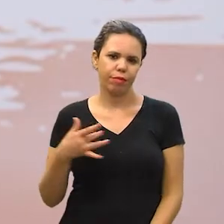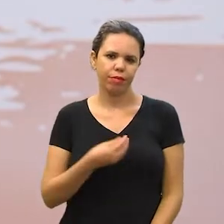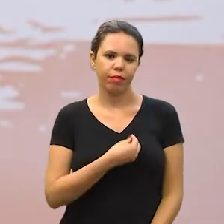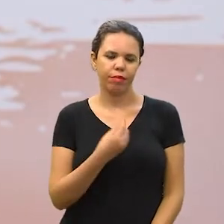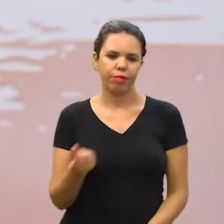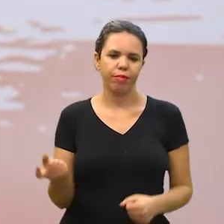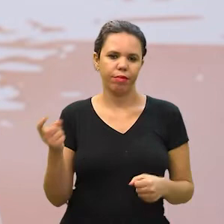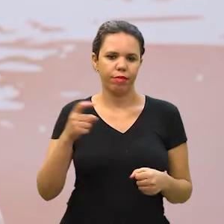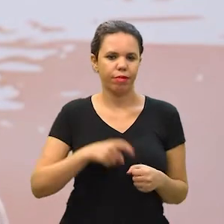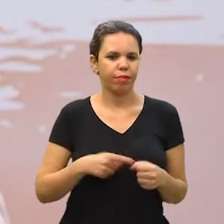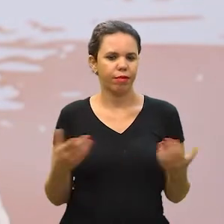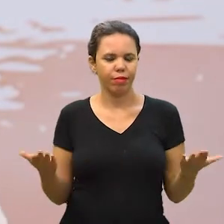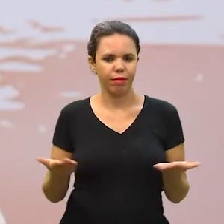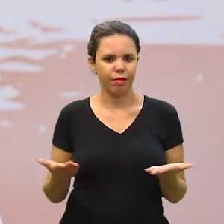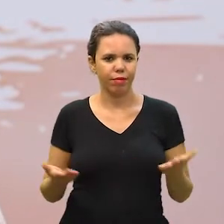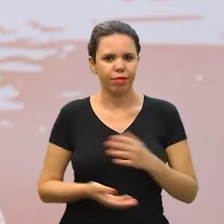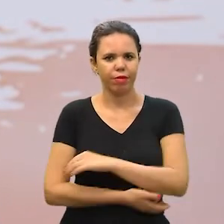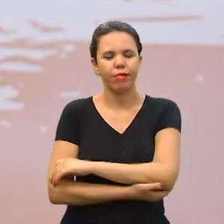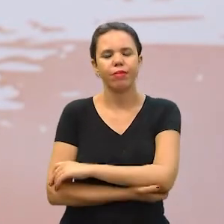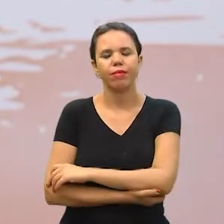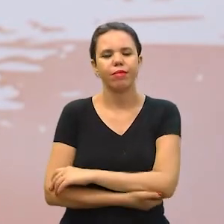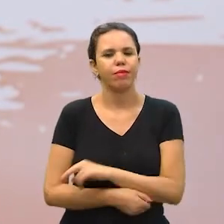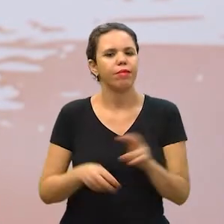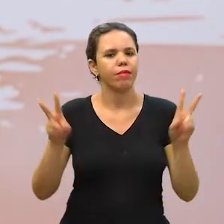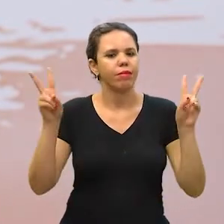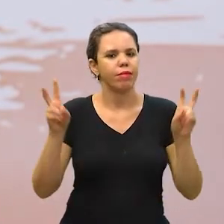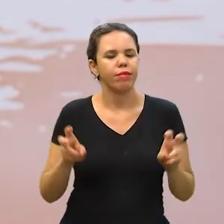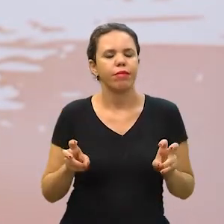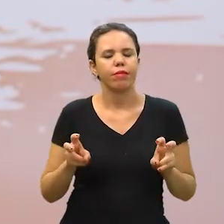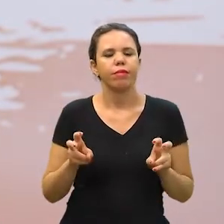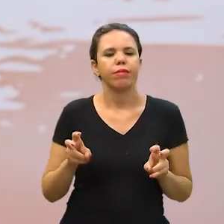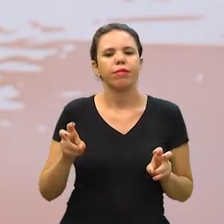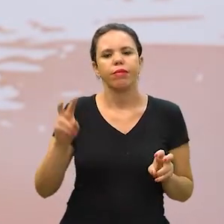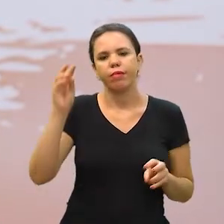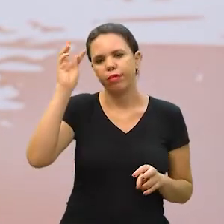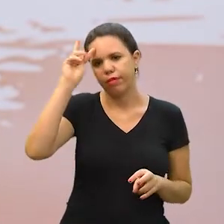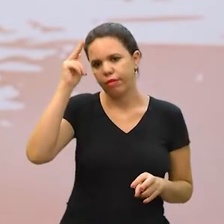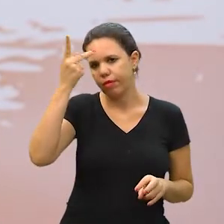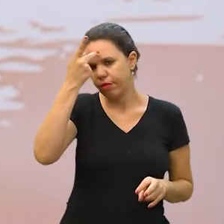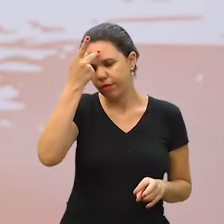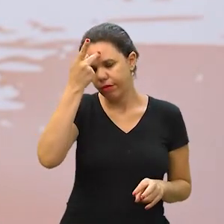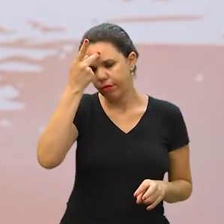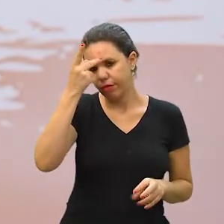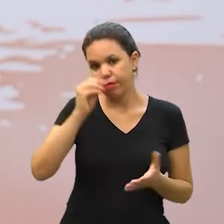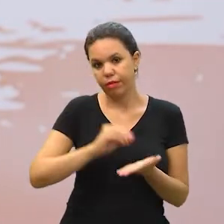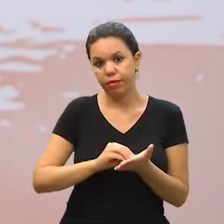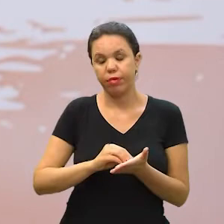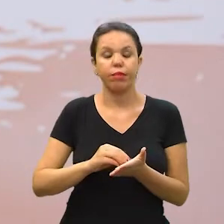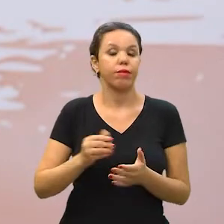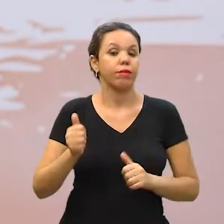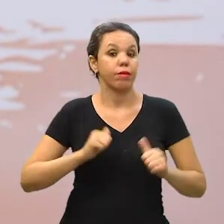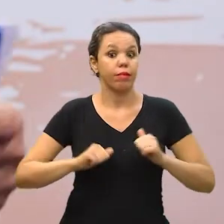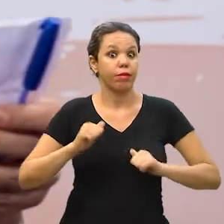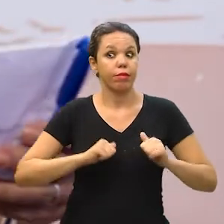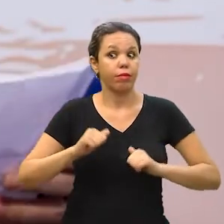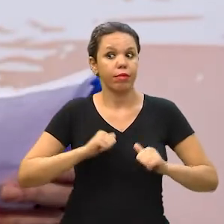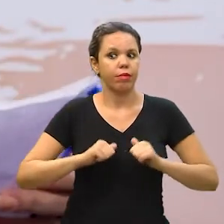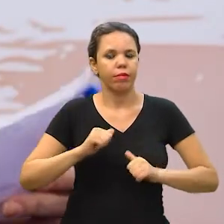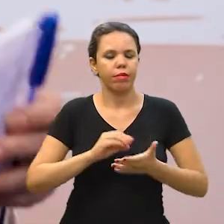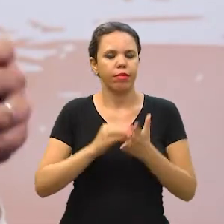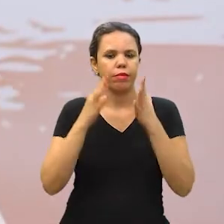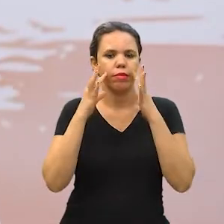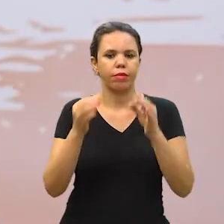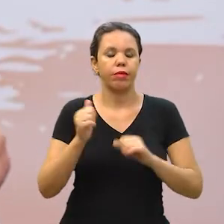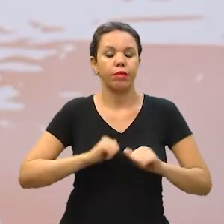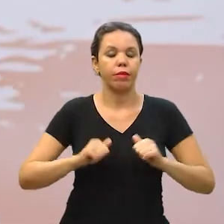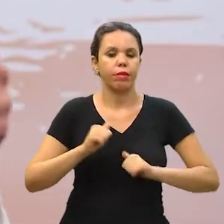Saúde é Vida de volta e hoje a gente está falando sobre transtorno de déficit de atenção e hiperatividade, um transtorno que